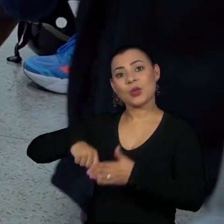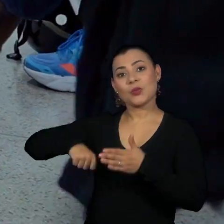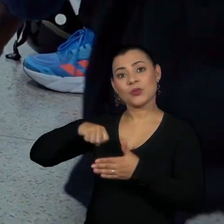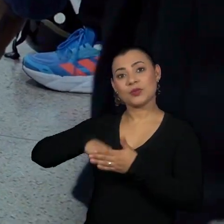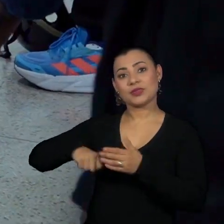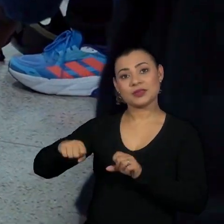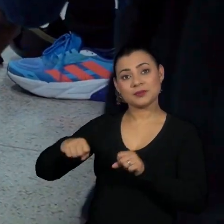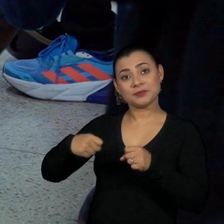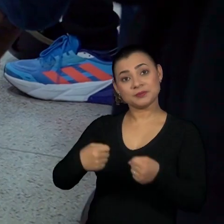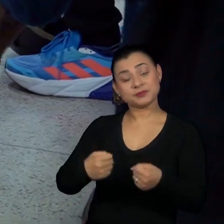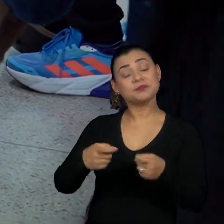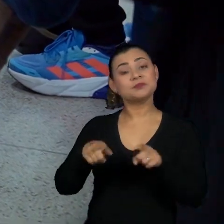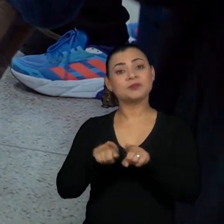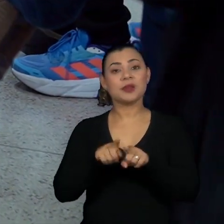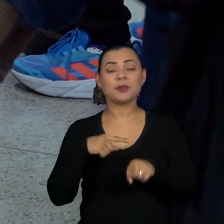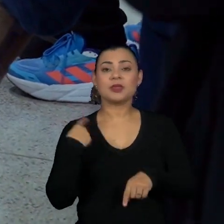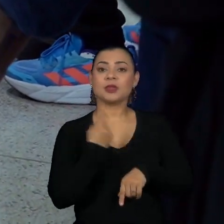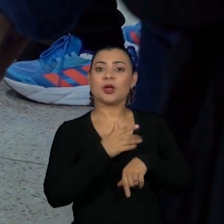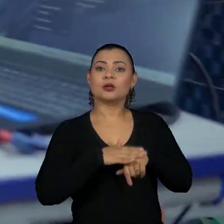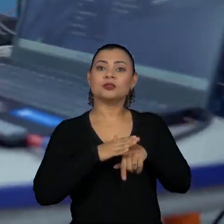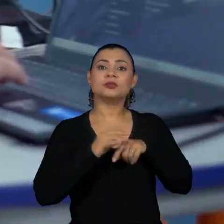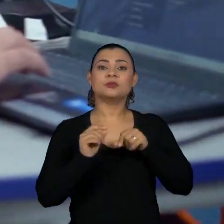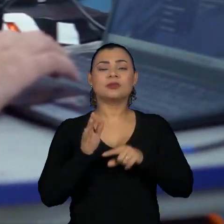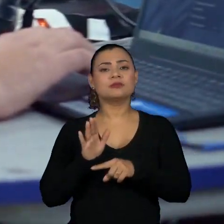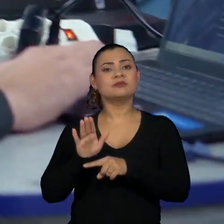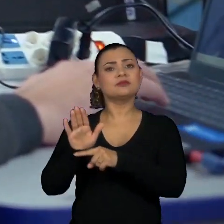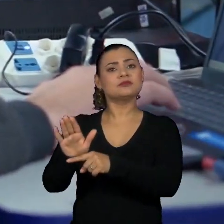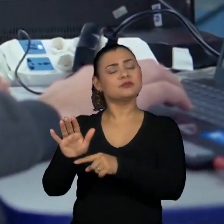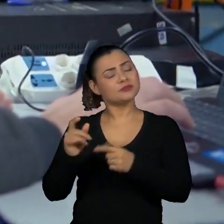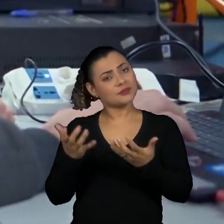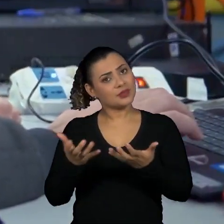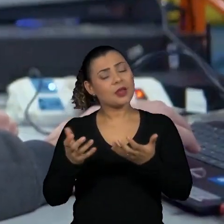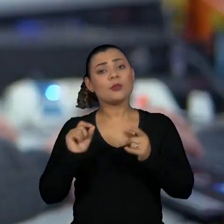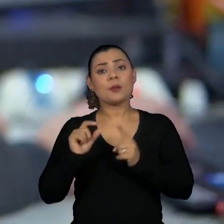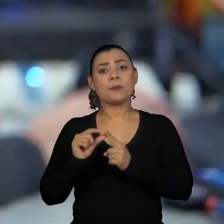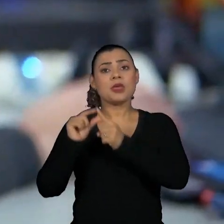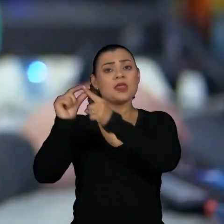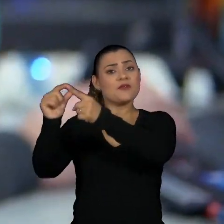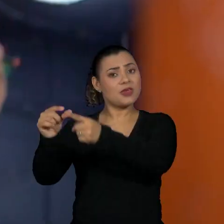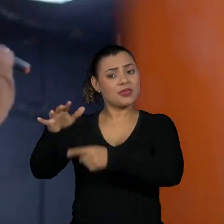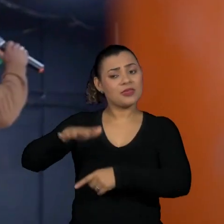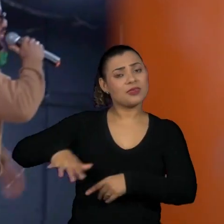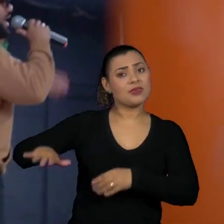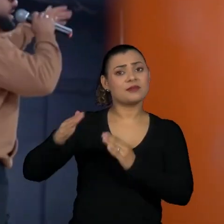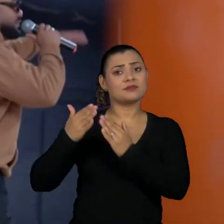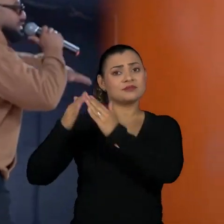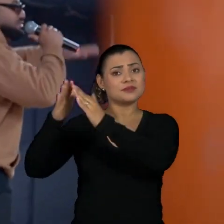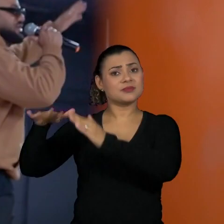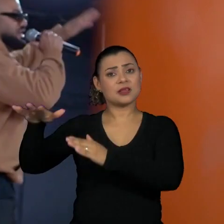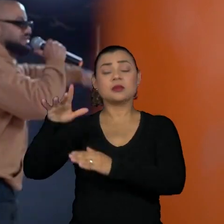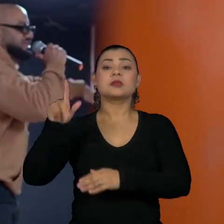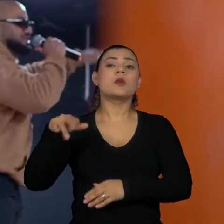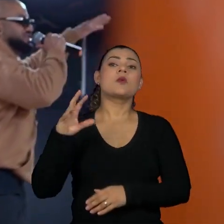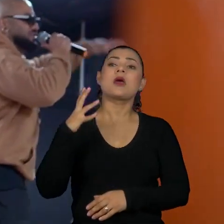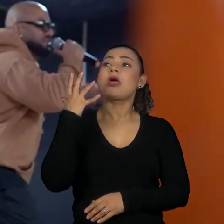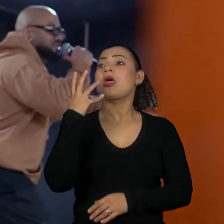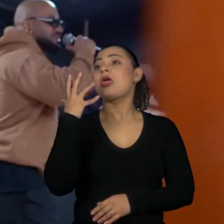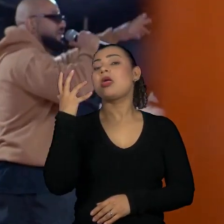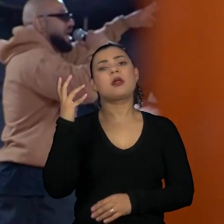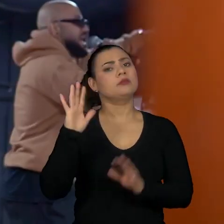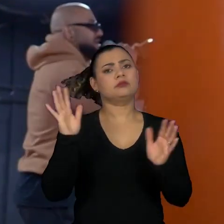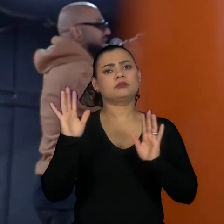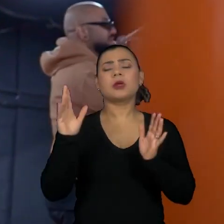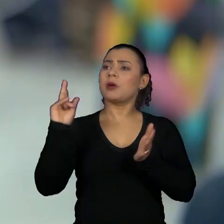Então a gente também está contribuindo aí para olhar a periferia de uma outra maneira, sem romantizar e sem